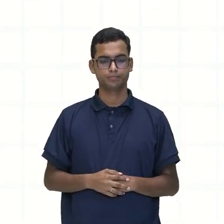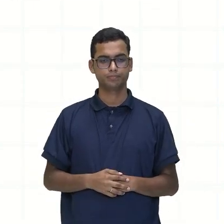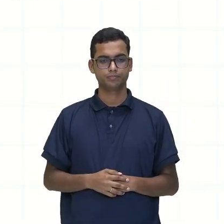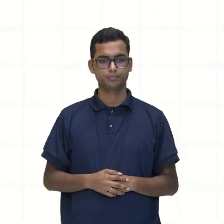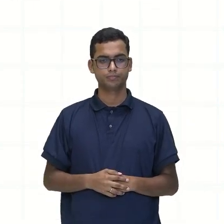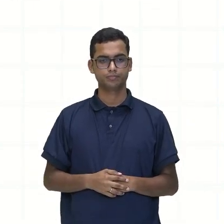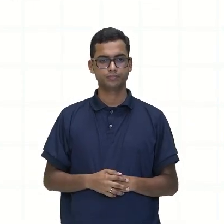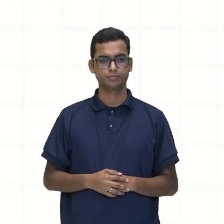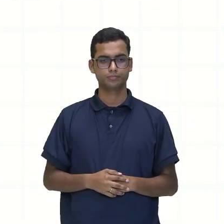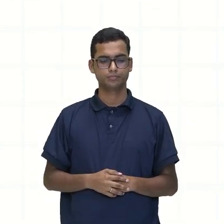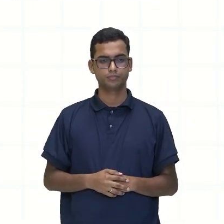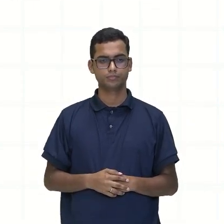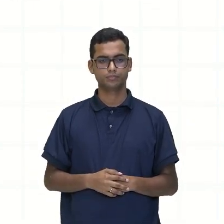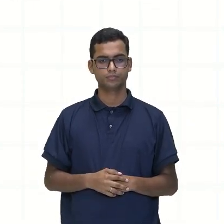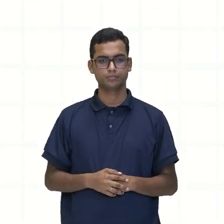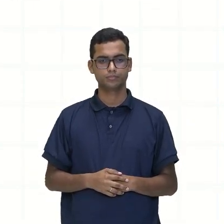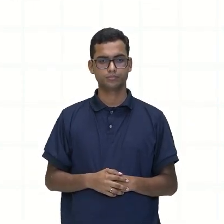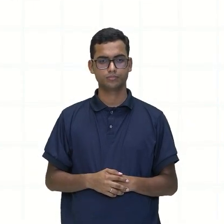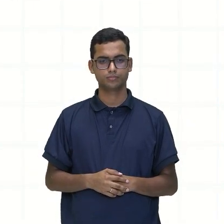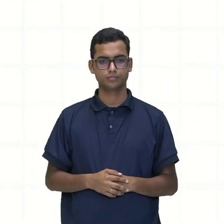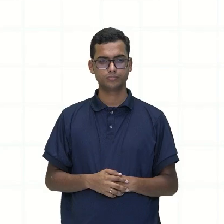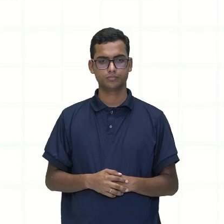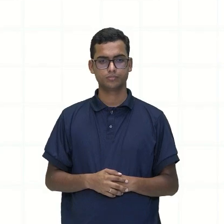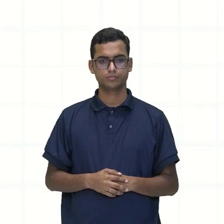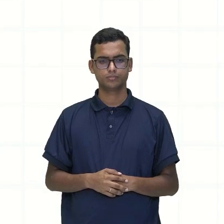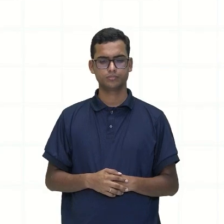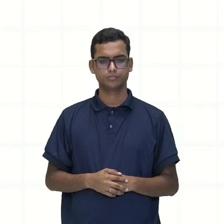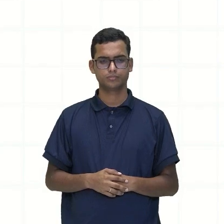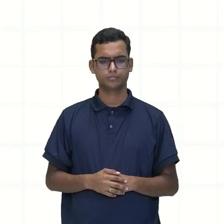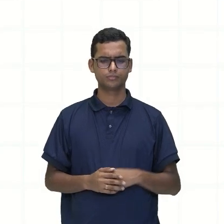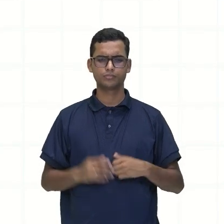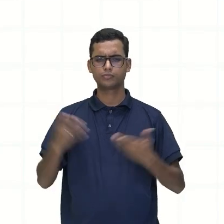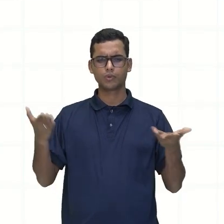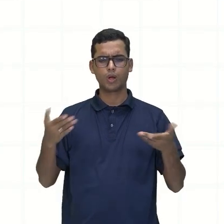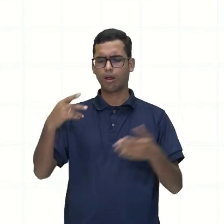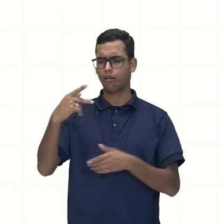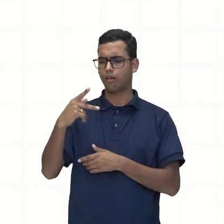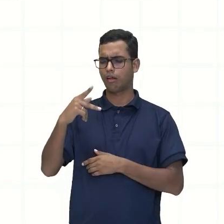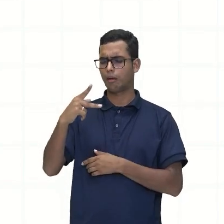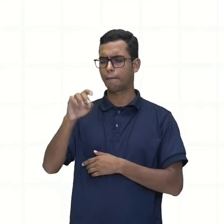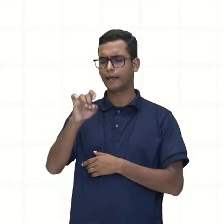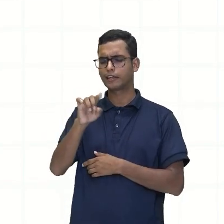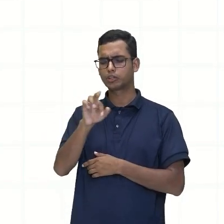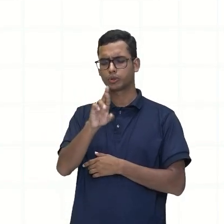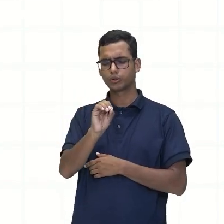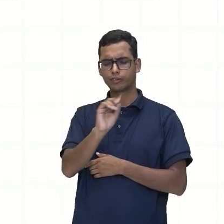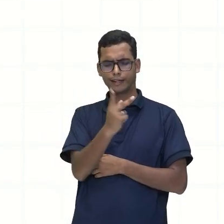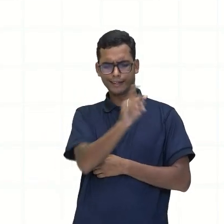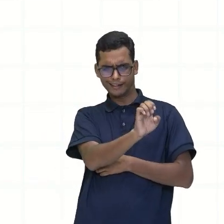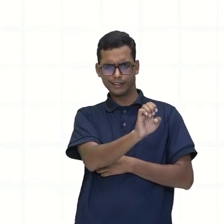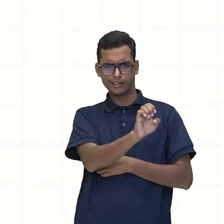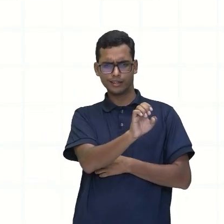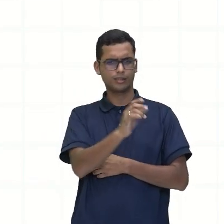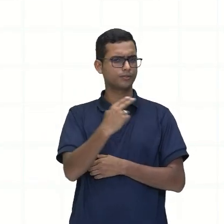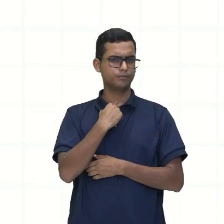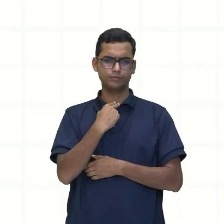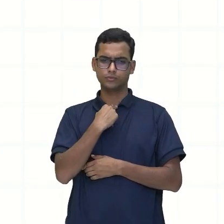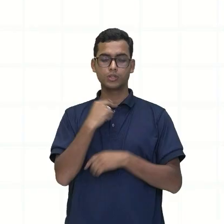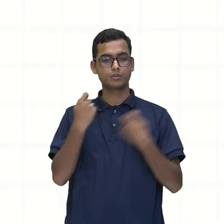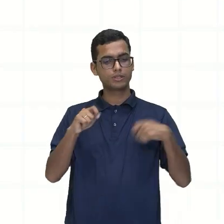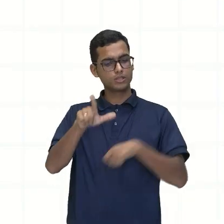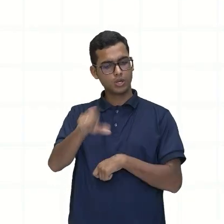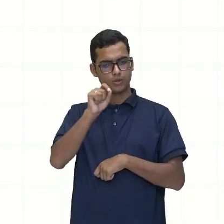usa o pronome substantivo. Pedro ri. Não usem isso, tá? Não tem nada a ver. Ou um ou outro, tá